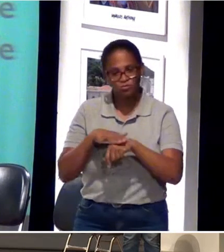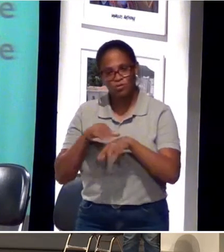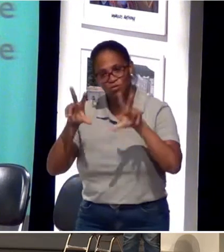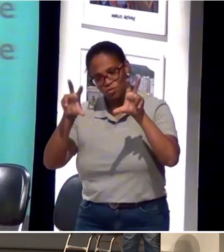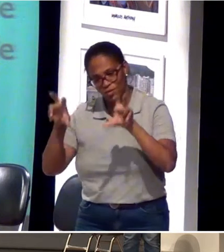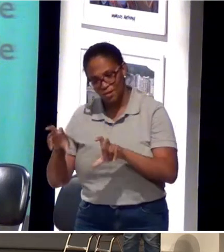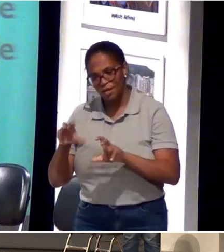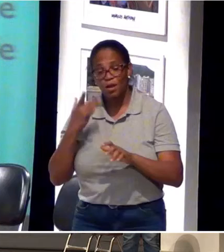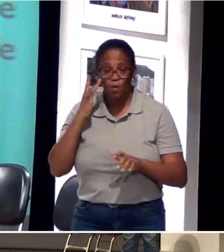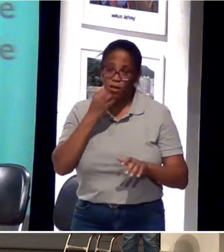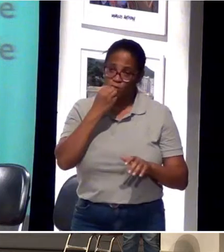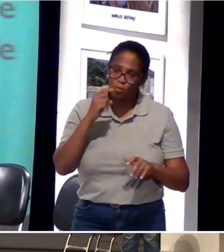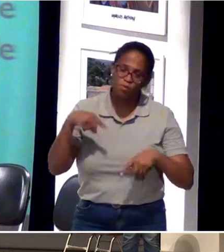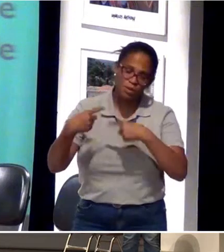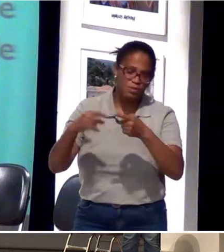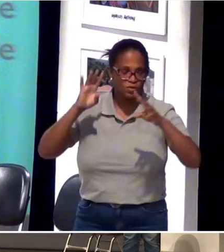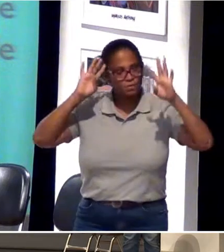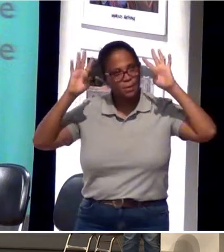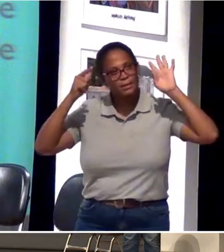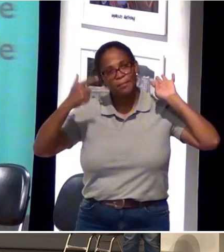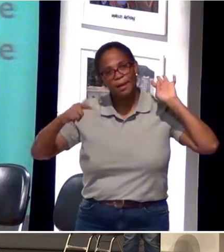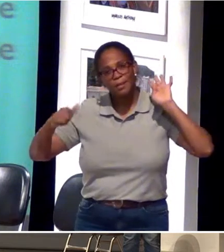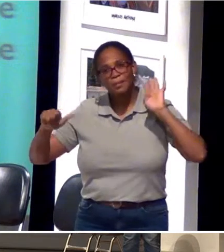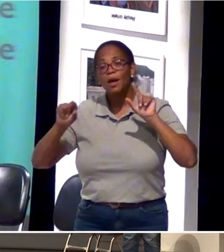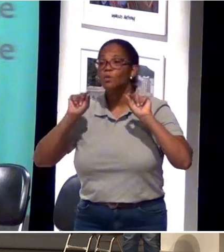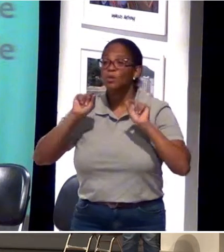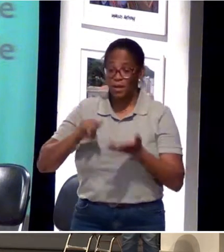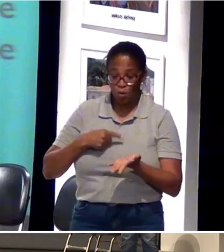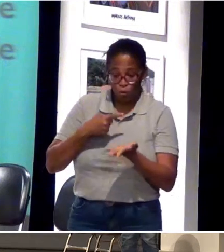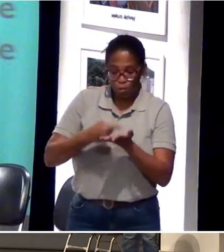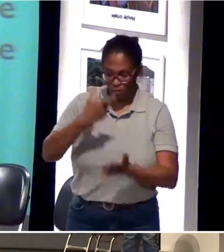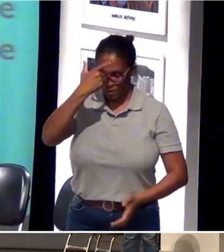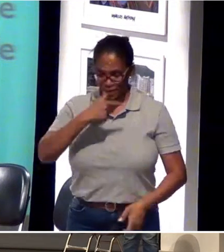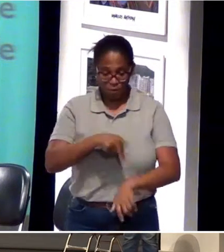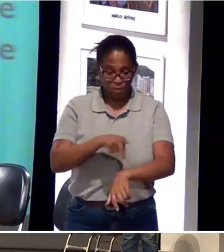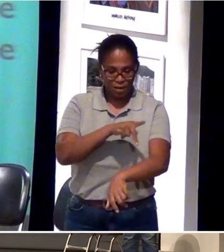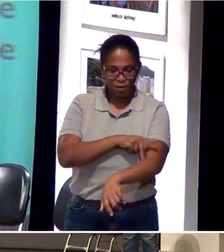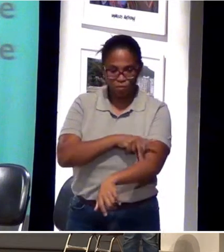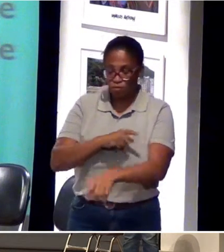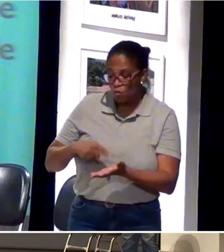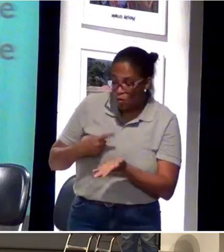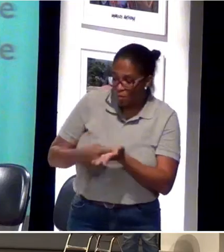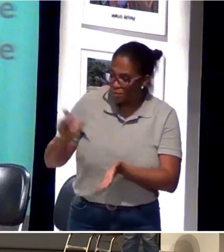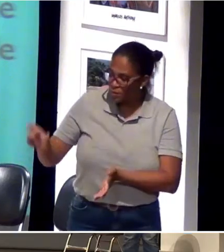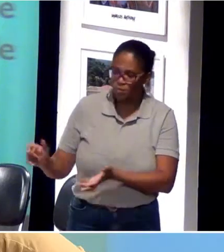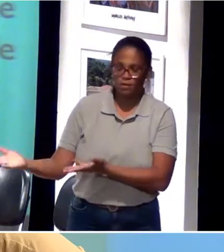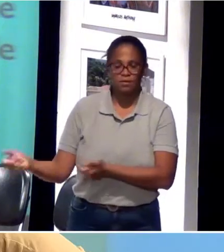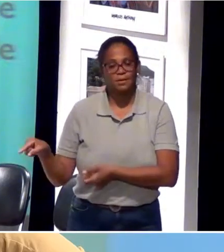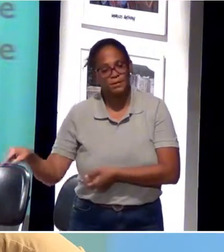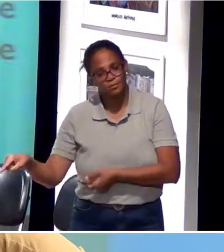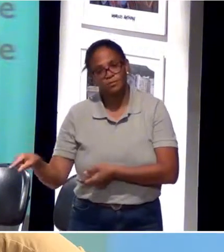pouco. Acho que vale a pena depois a gente pensar um pouco mais no que é o compromisso que a gente tem com esses adolescentes, no que é o